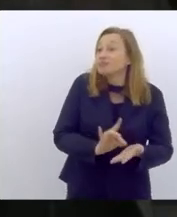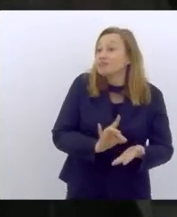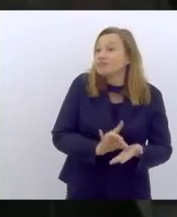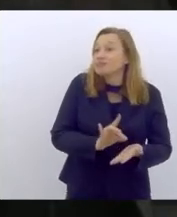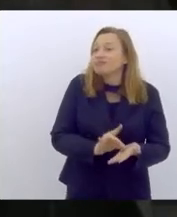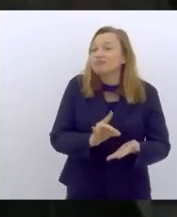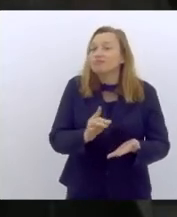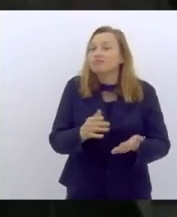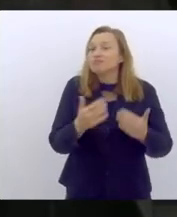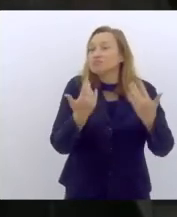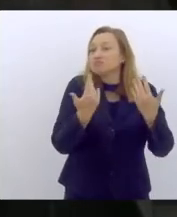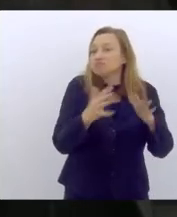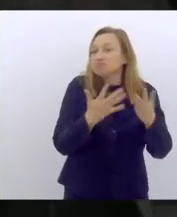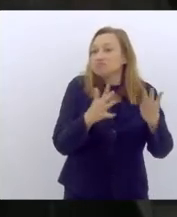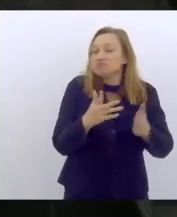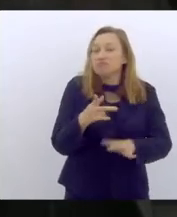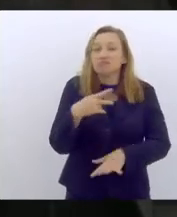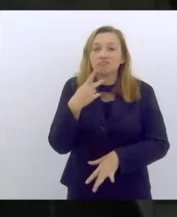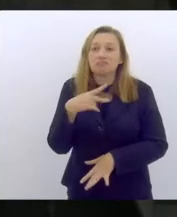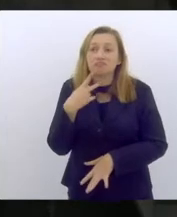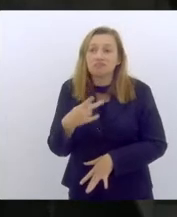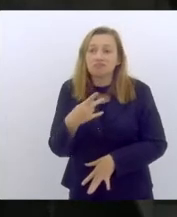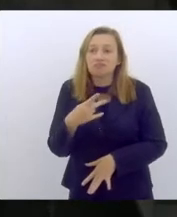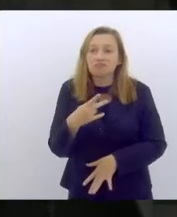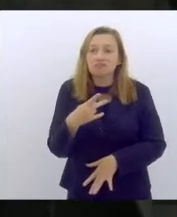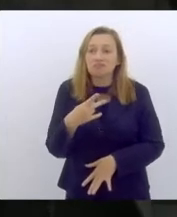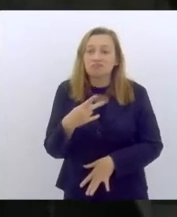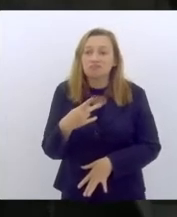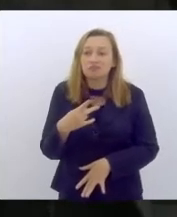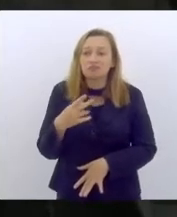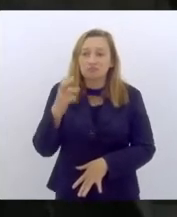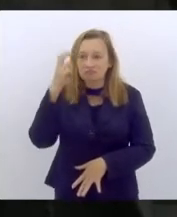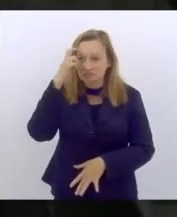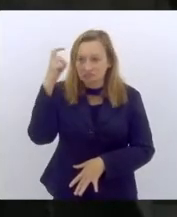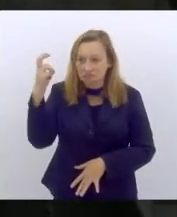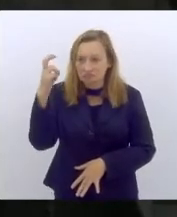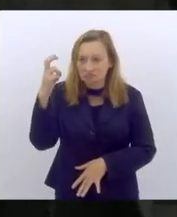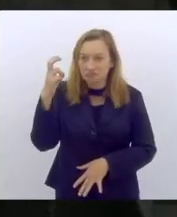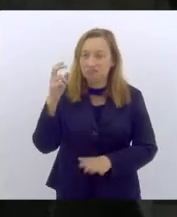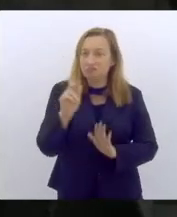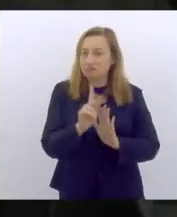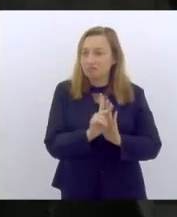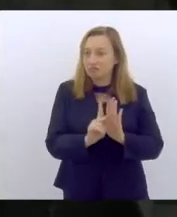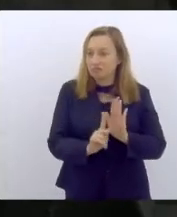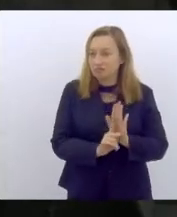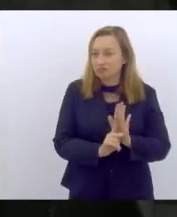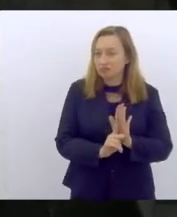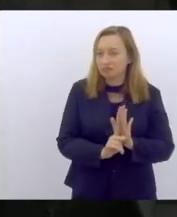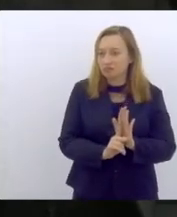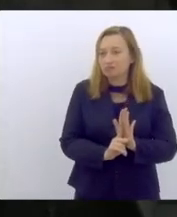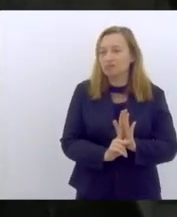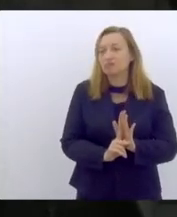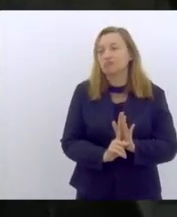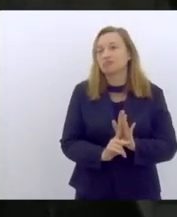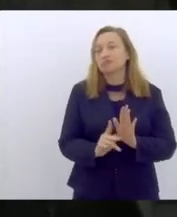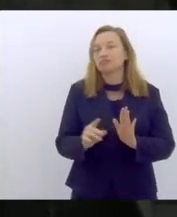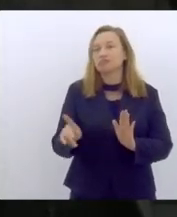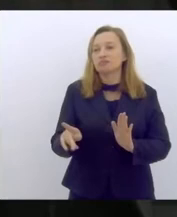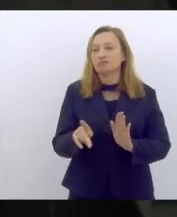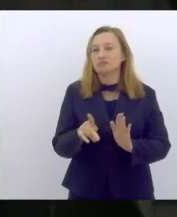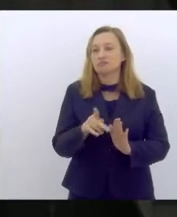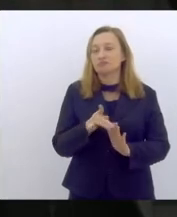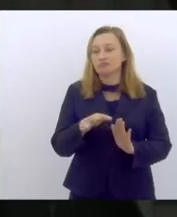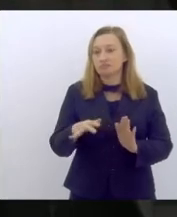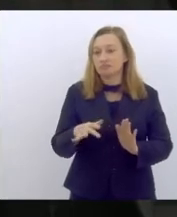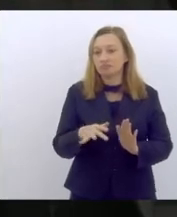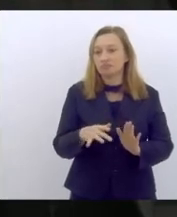referenciando essa fala ao autor intelectual do projeto o projeto foi protocolado sobre